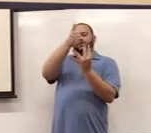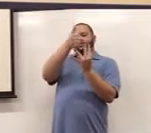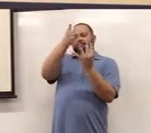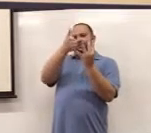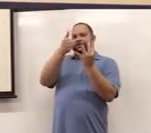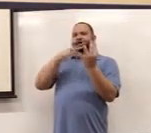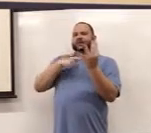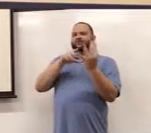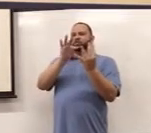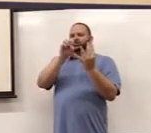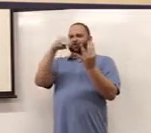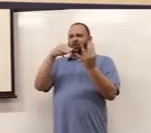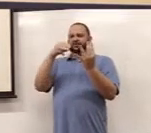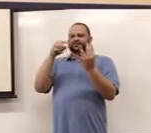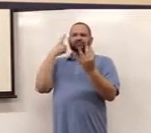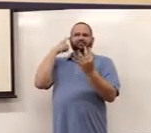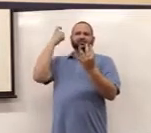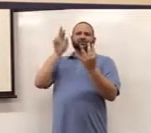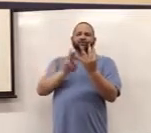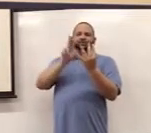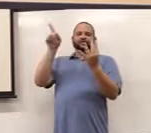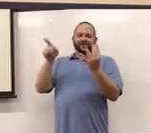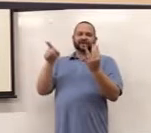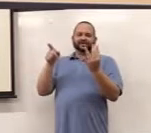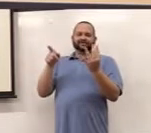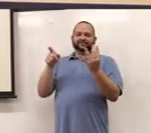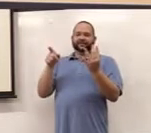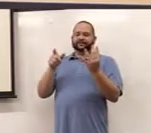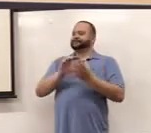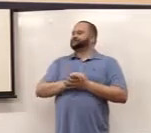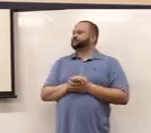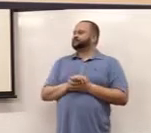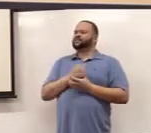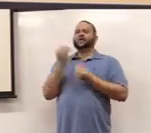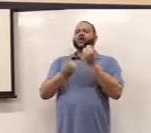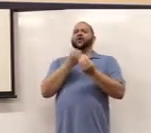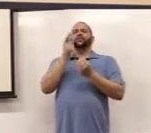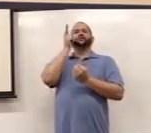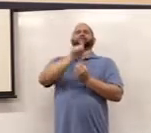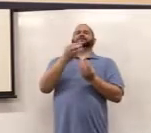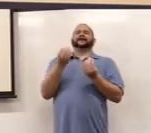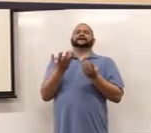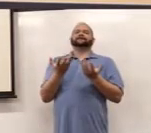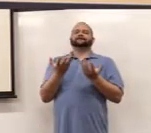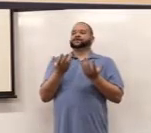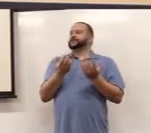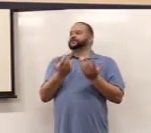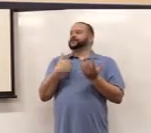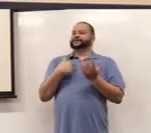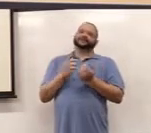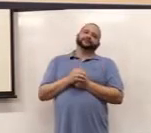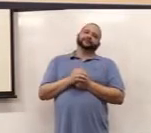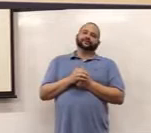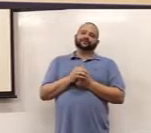um tom de diferença. Entre uma nota e outra a gente tem um semitom, um meio tom. Como que a gente chega no semitom? A gente põe os